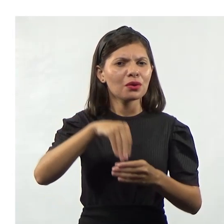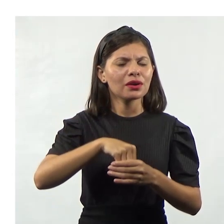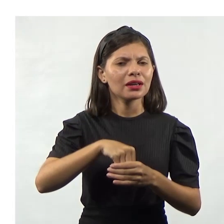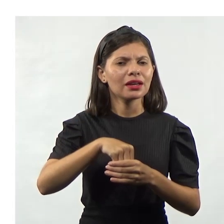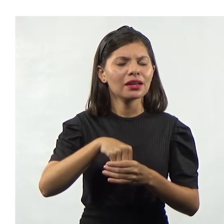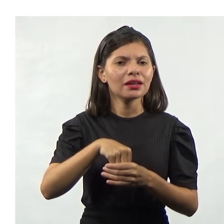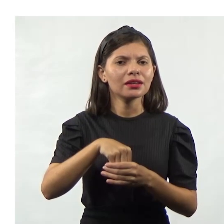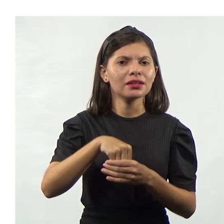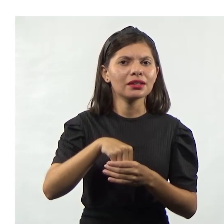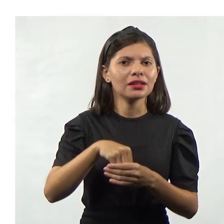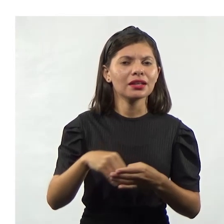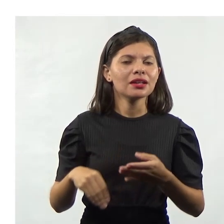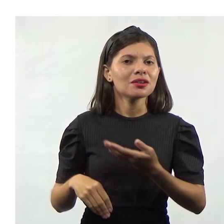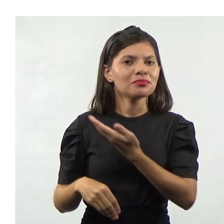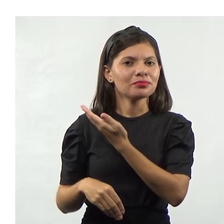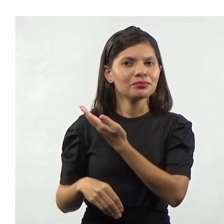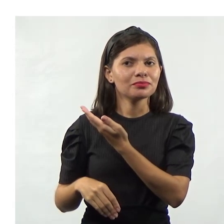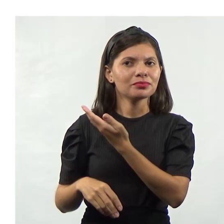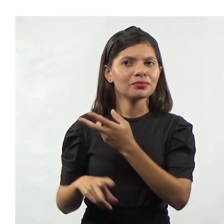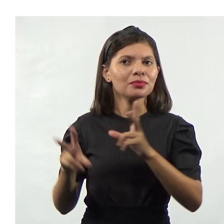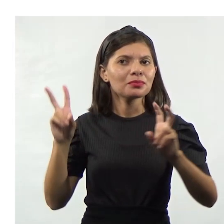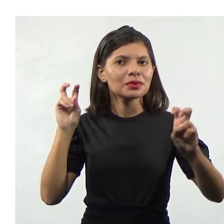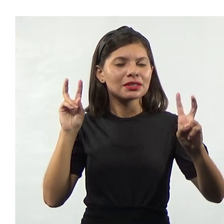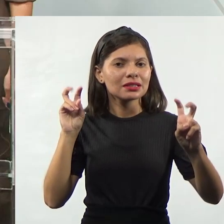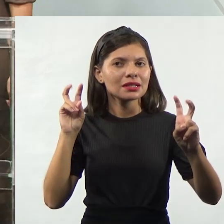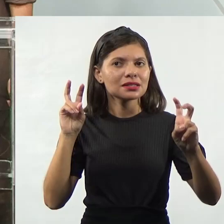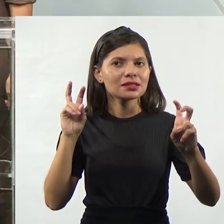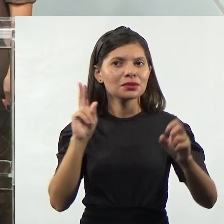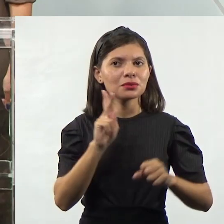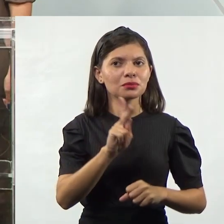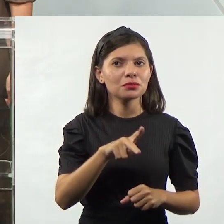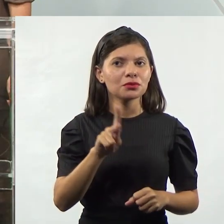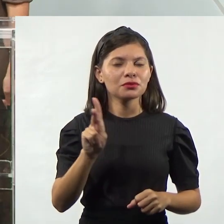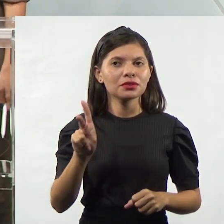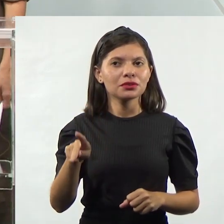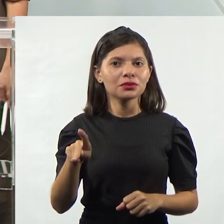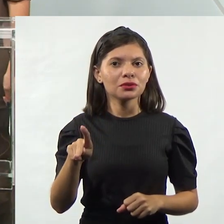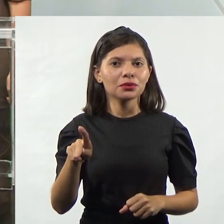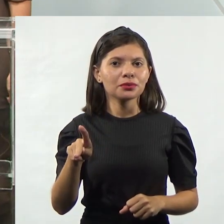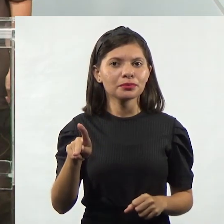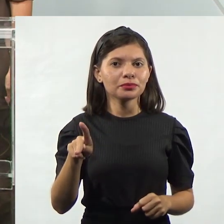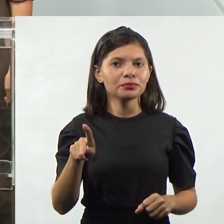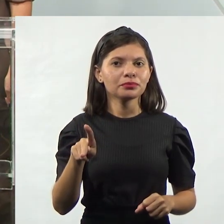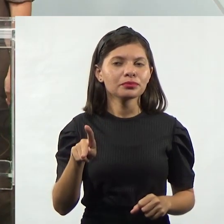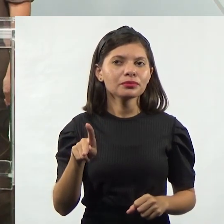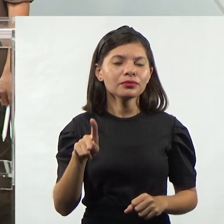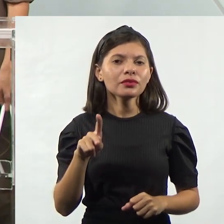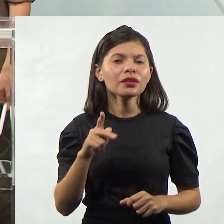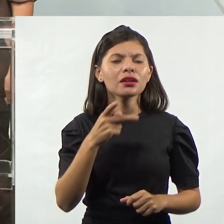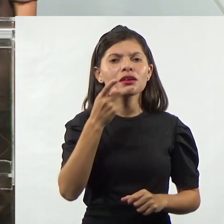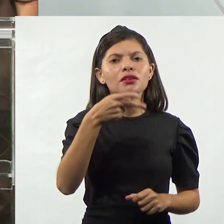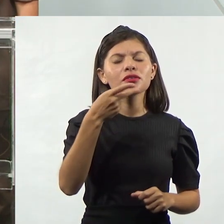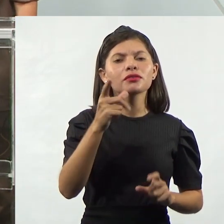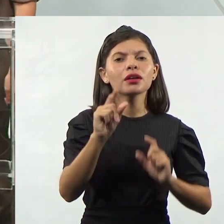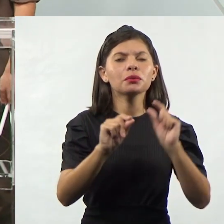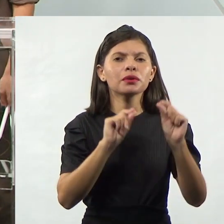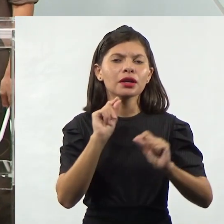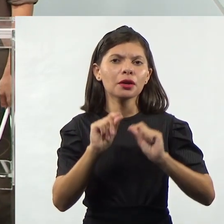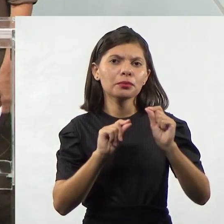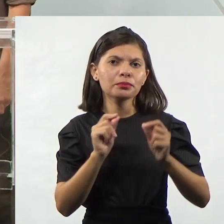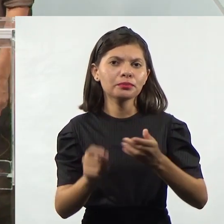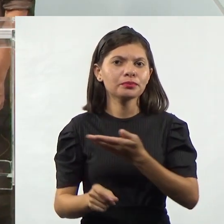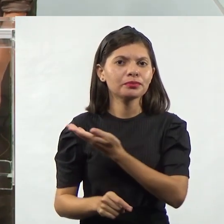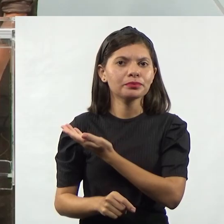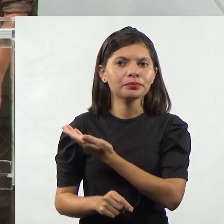Até coloquei aqui, gente, uma citação do professor Rafael Carvalho Oliveira, que ele vai falar